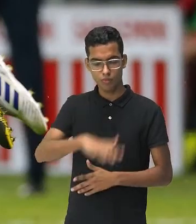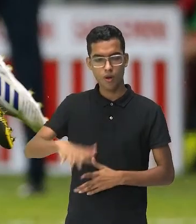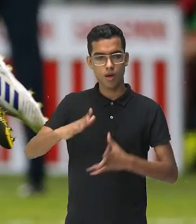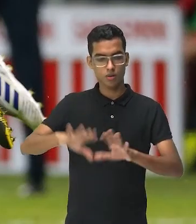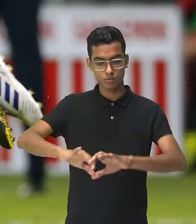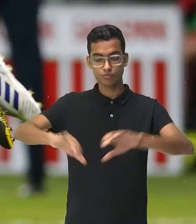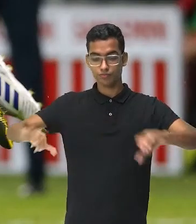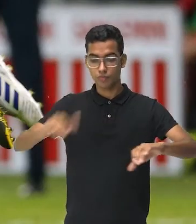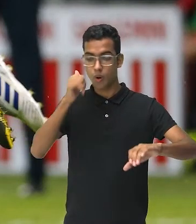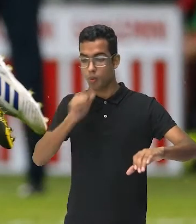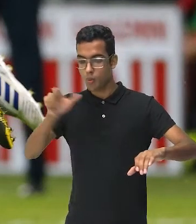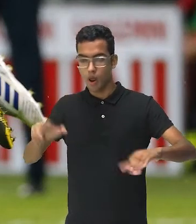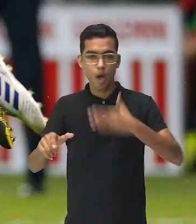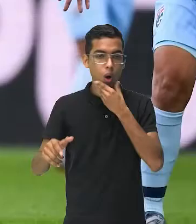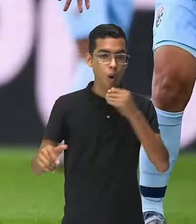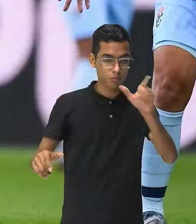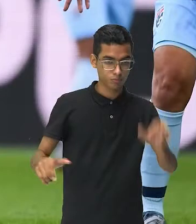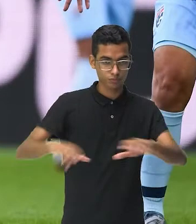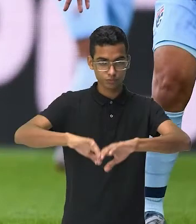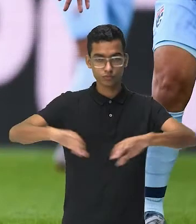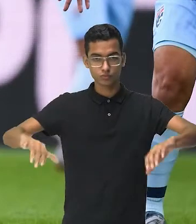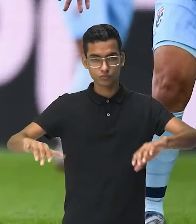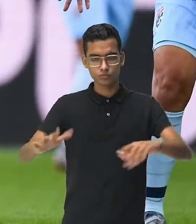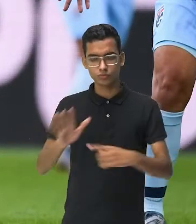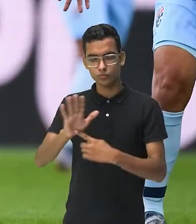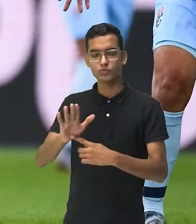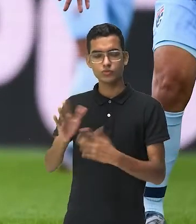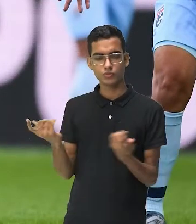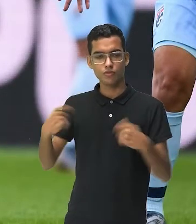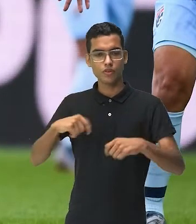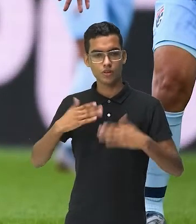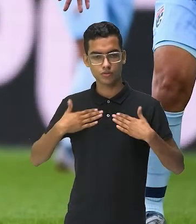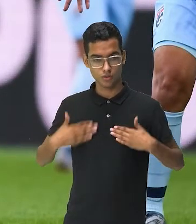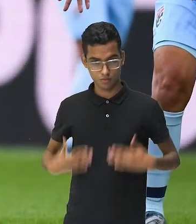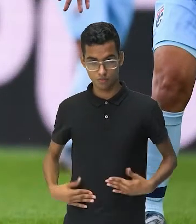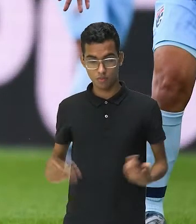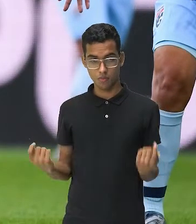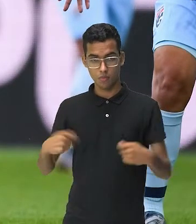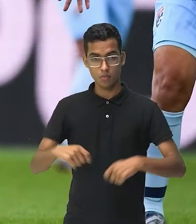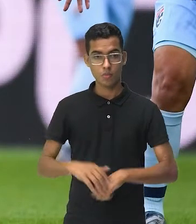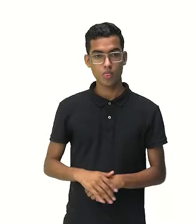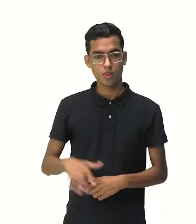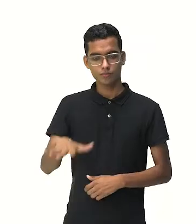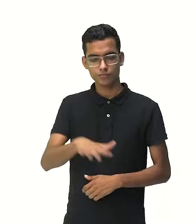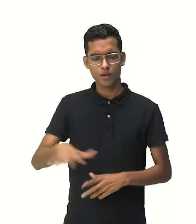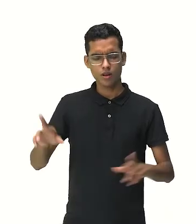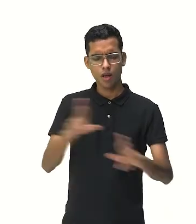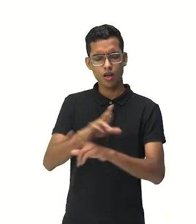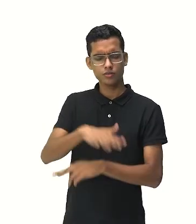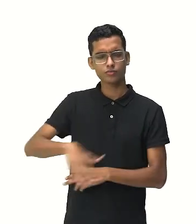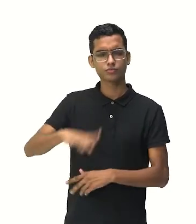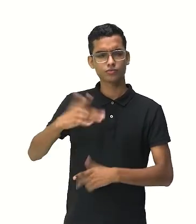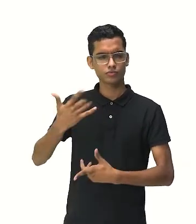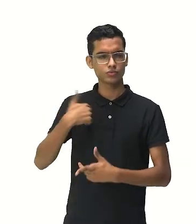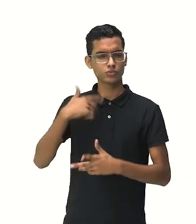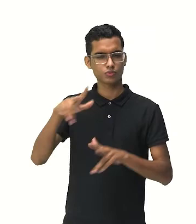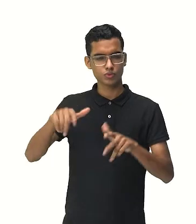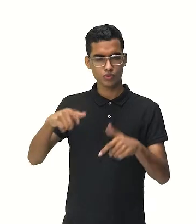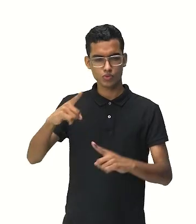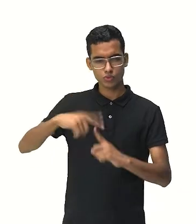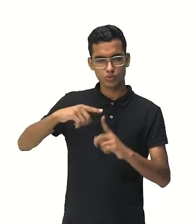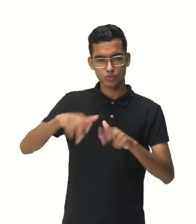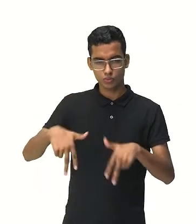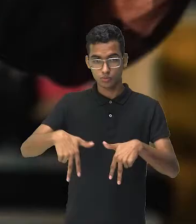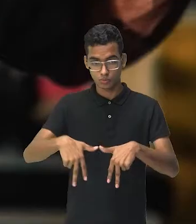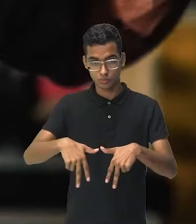esporte, baseados em uma diferença de capacidade biológica diretamente relacionada ao sexo. Segundo a Sociedade Brasileira de Medicina